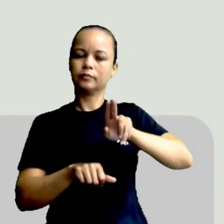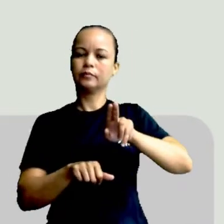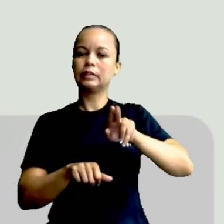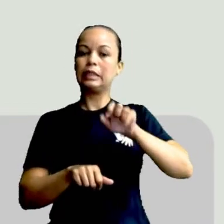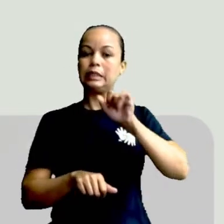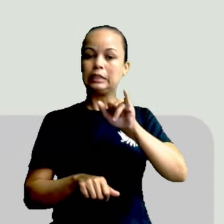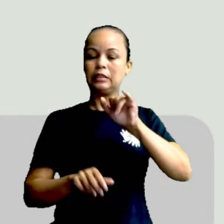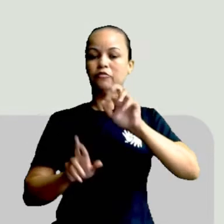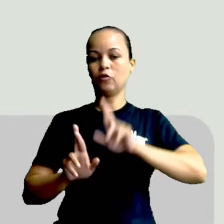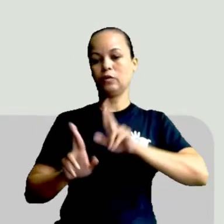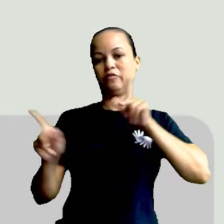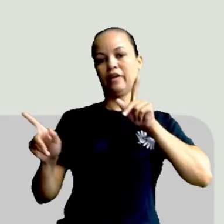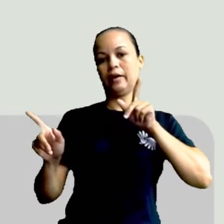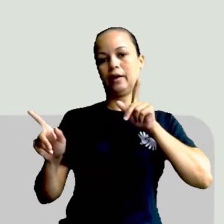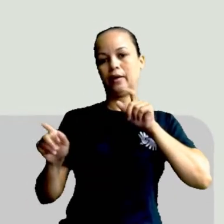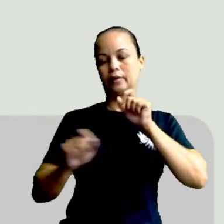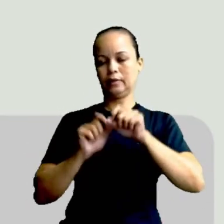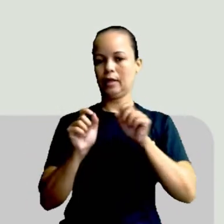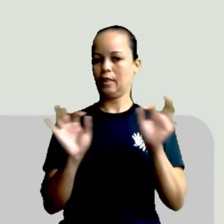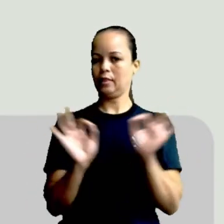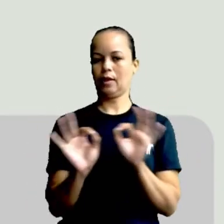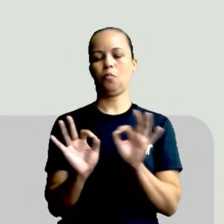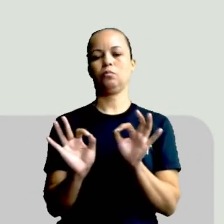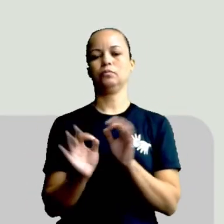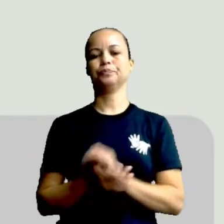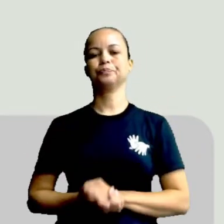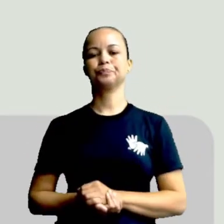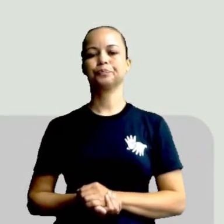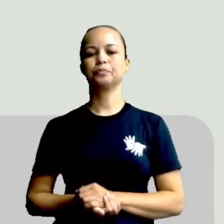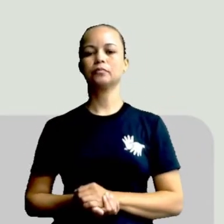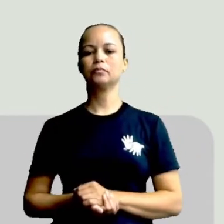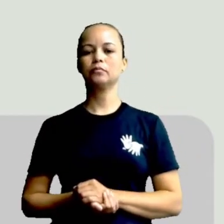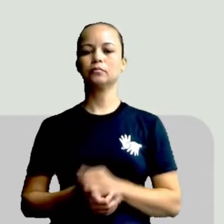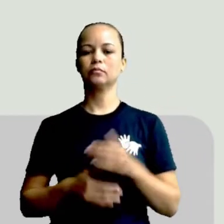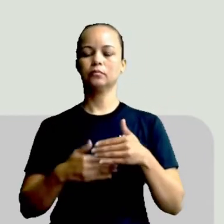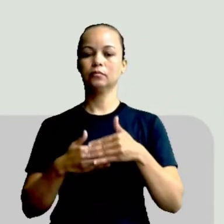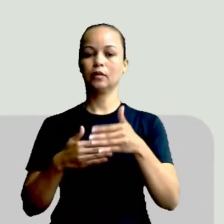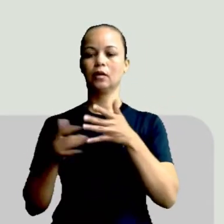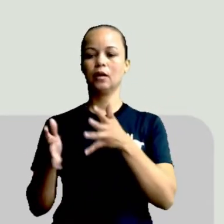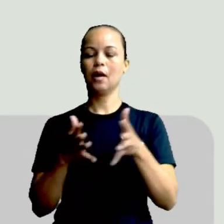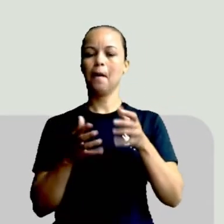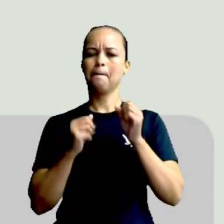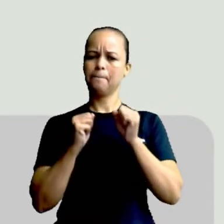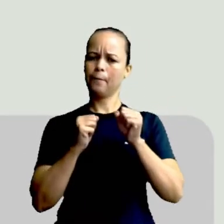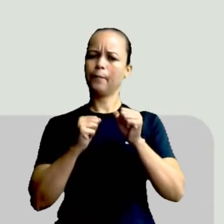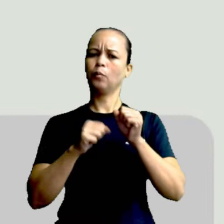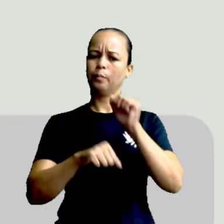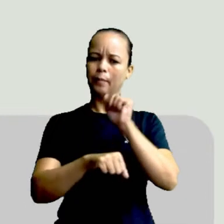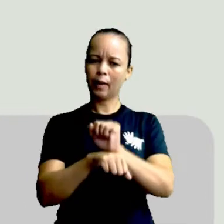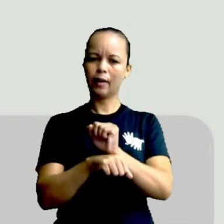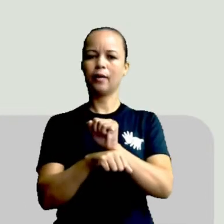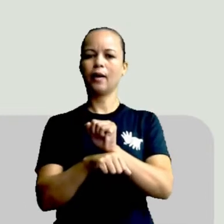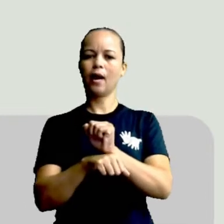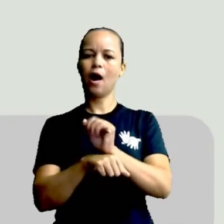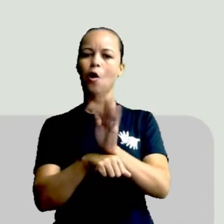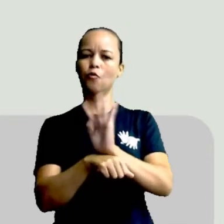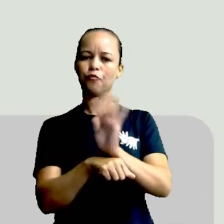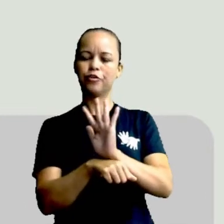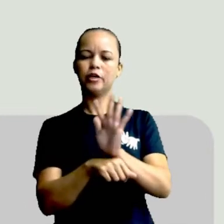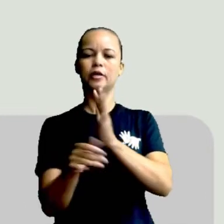caso contrário não beleza vamos aviant você pode dar pause no vídeo depois